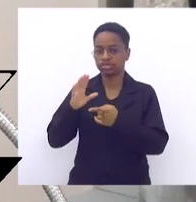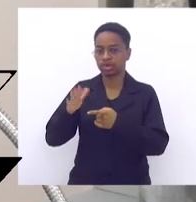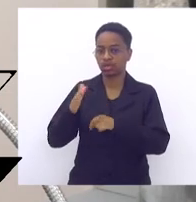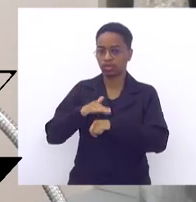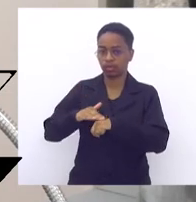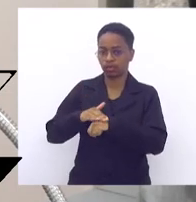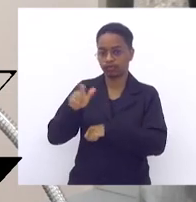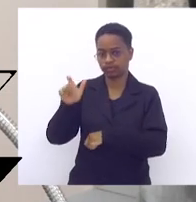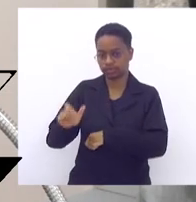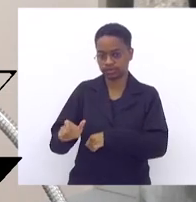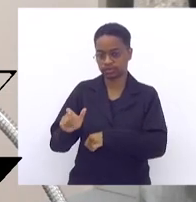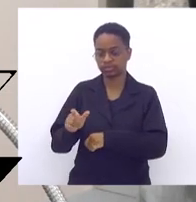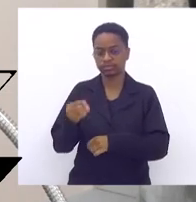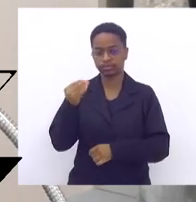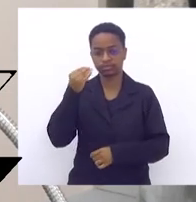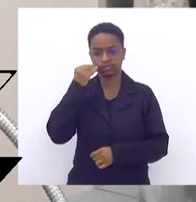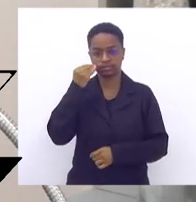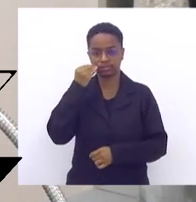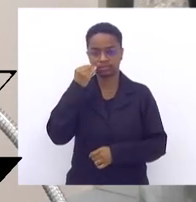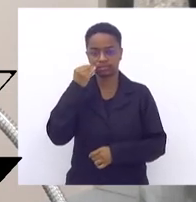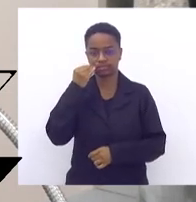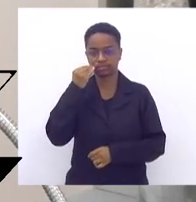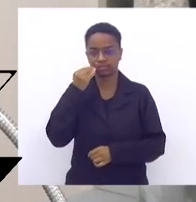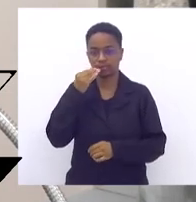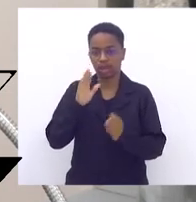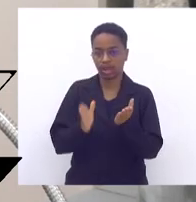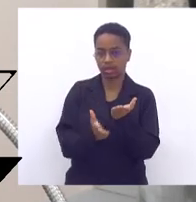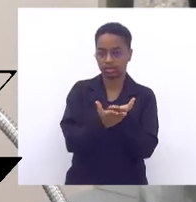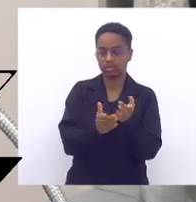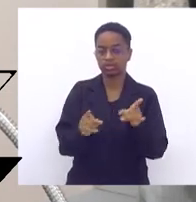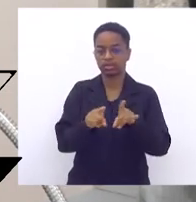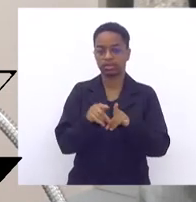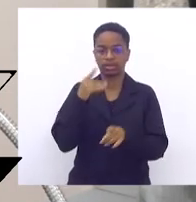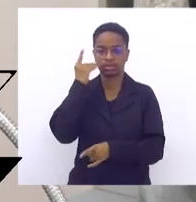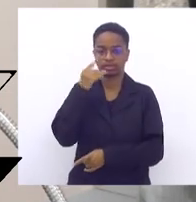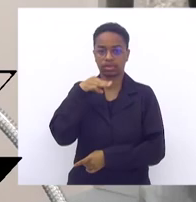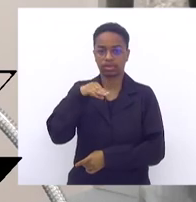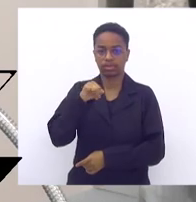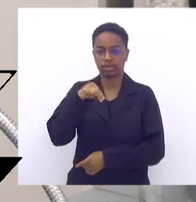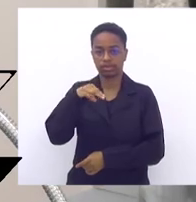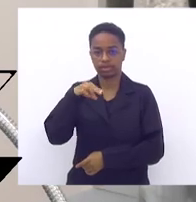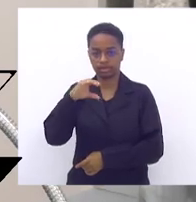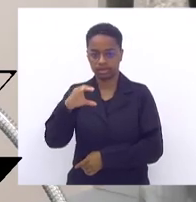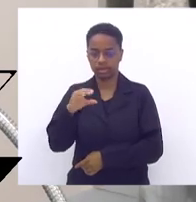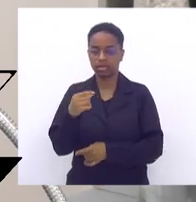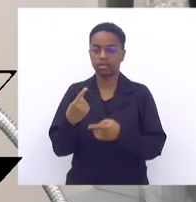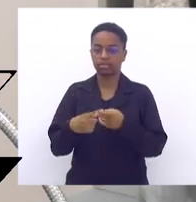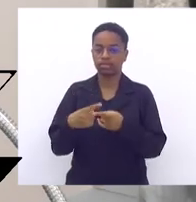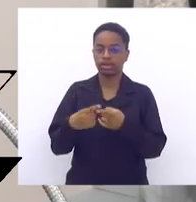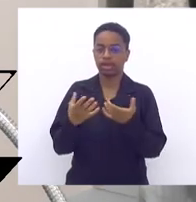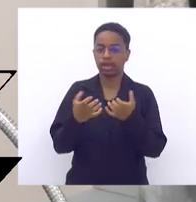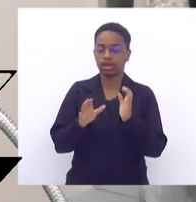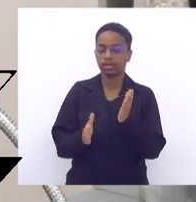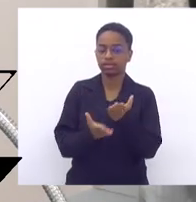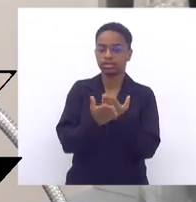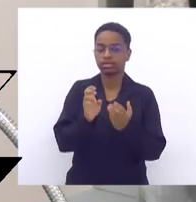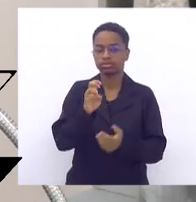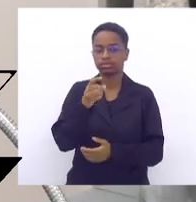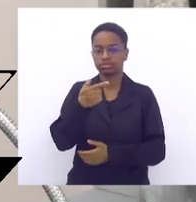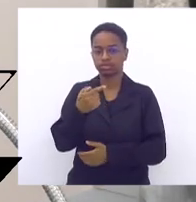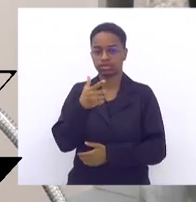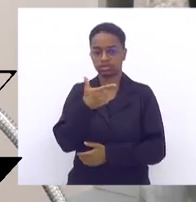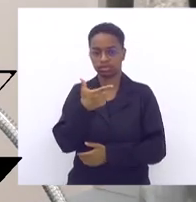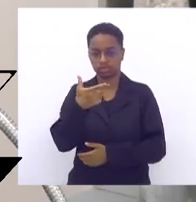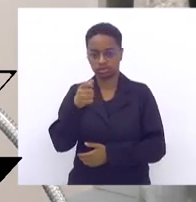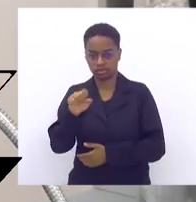original para a anexação, e também com o deputado Carlos Mink, pela anexação ao 5728-22, que